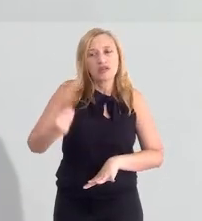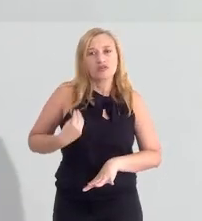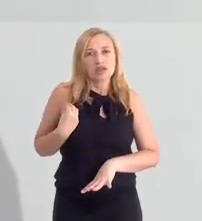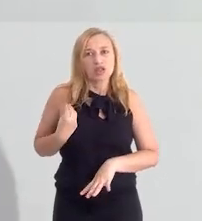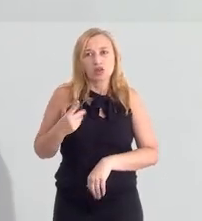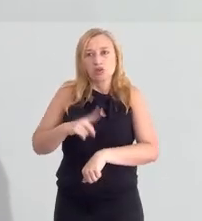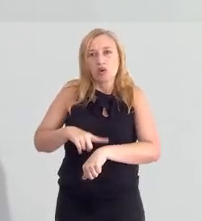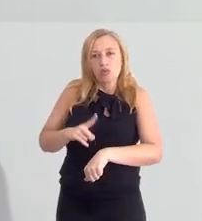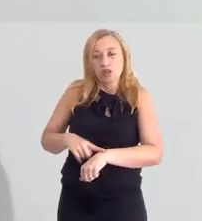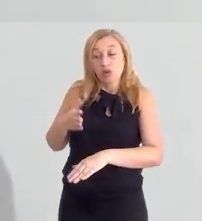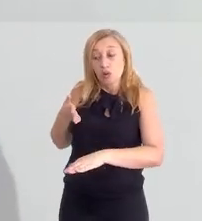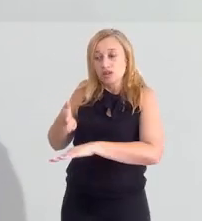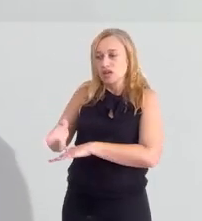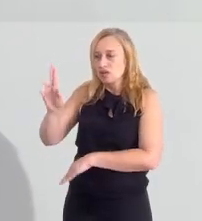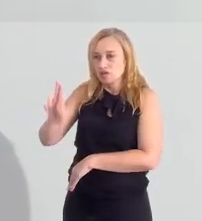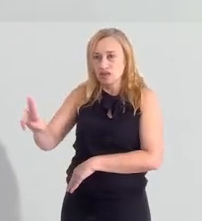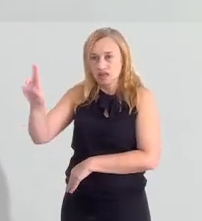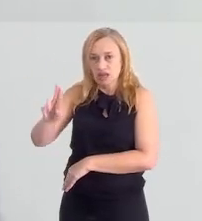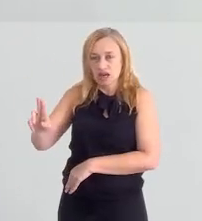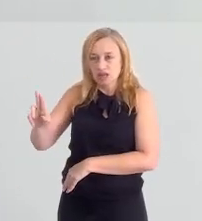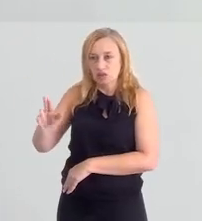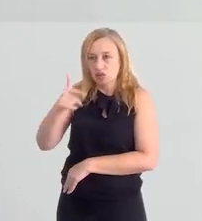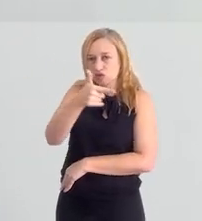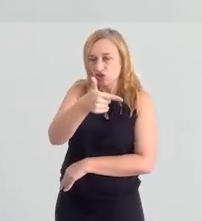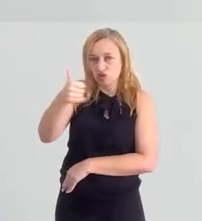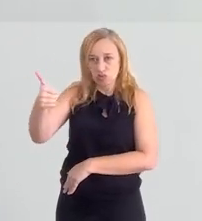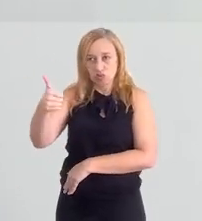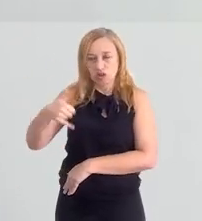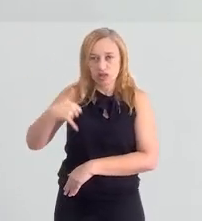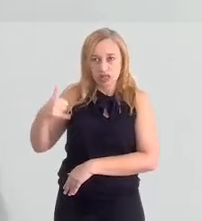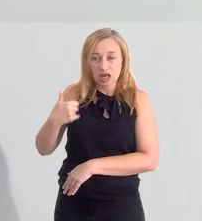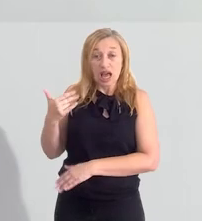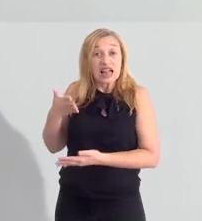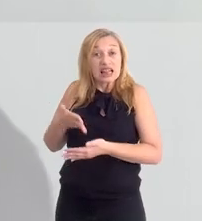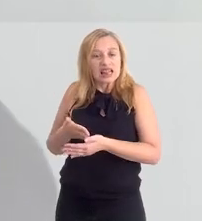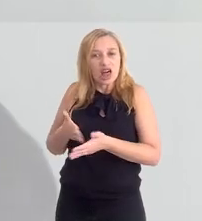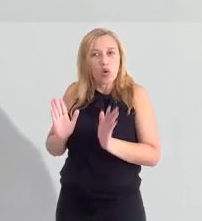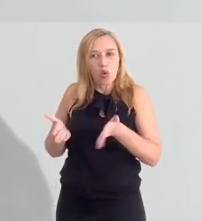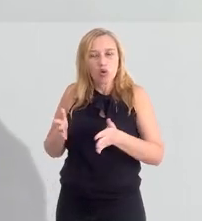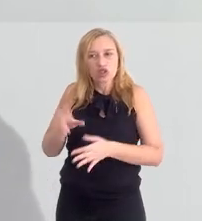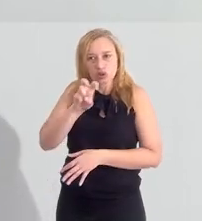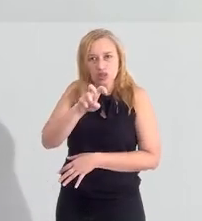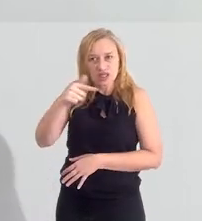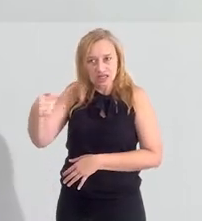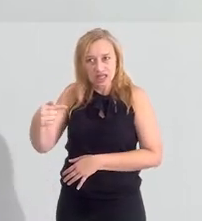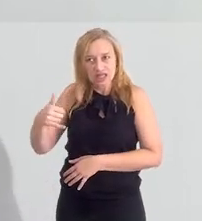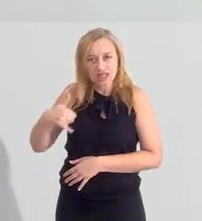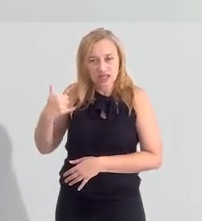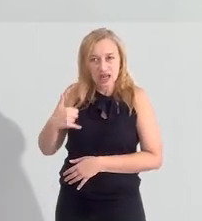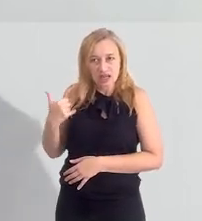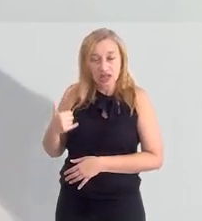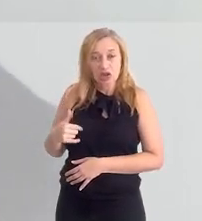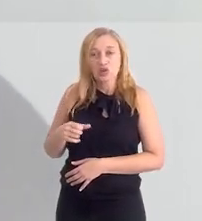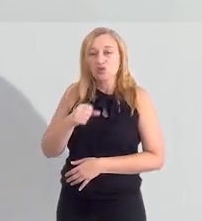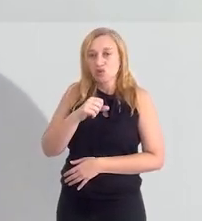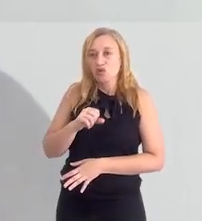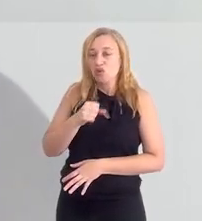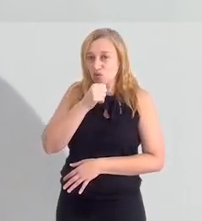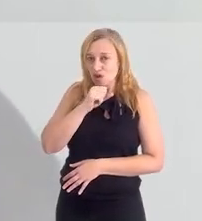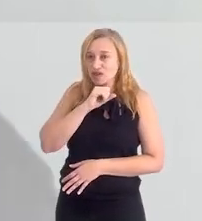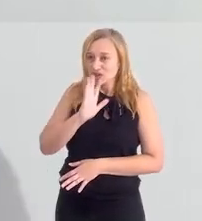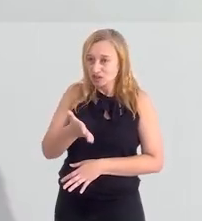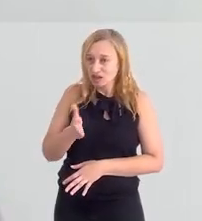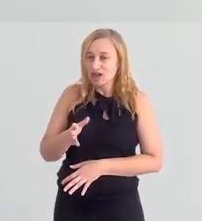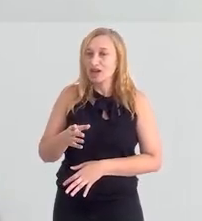tal ponto que, a partir do momento que eu ingressei na universidade, aos 21 anos de idade, ainda até hoje, eu tenho 57 anos, já sou um senhor de